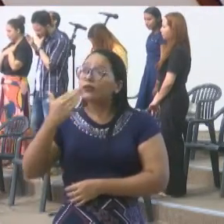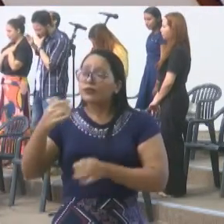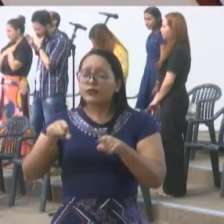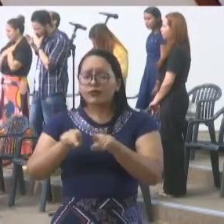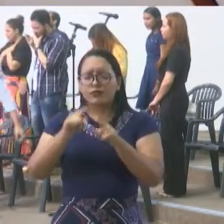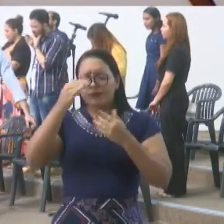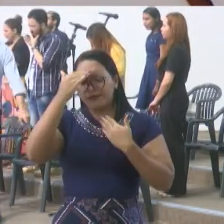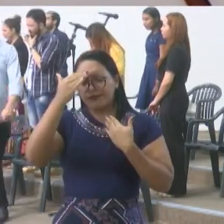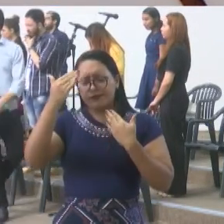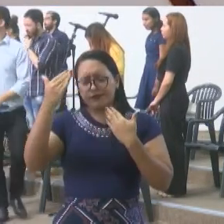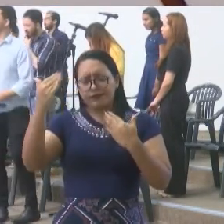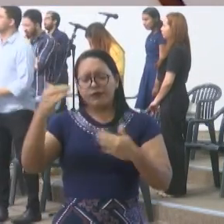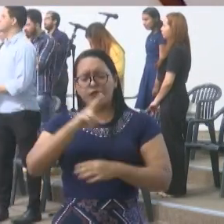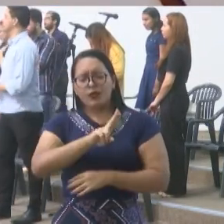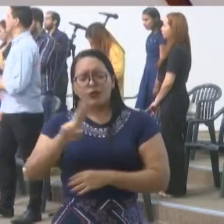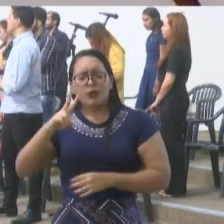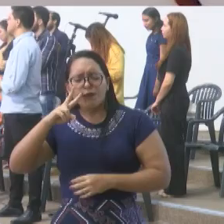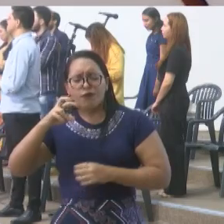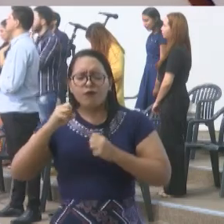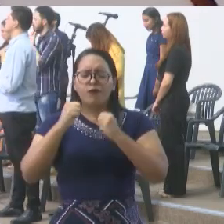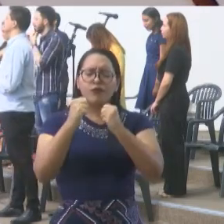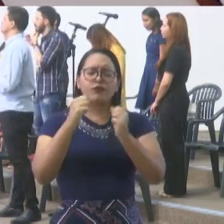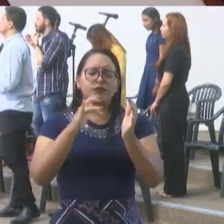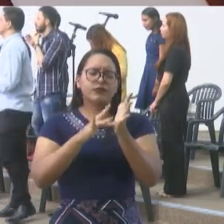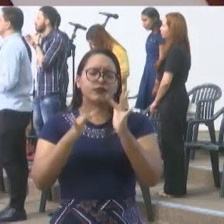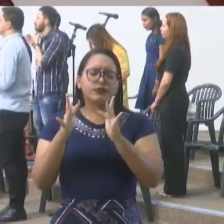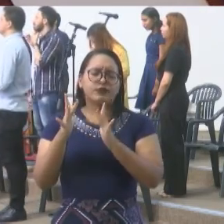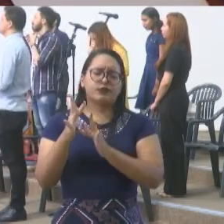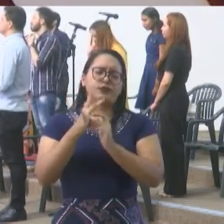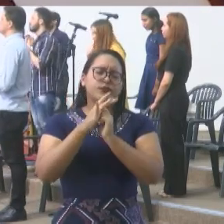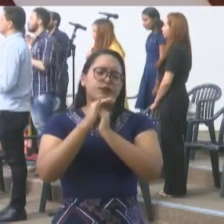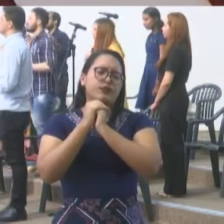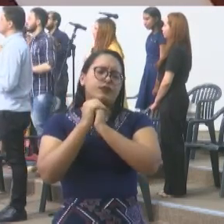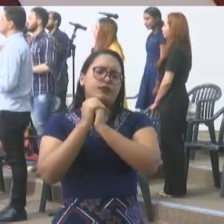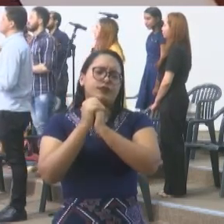e te agradecemos, no nome forte de Jesus. Amém, amém, amém.